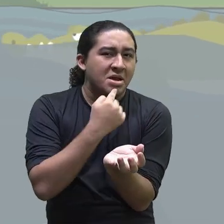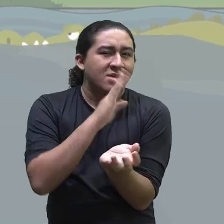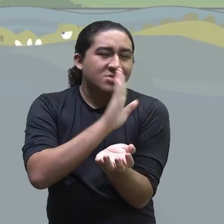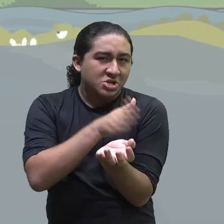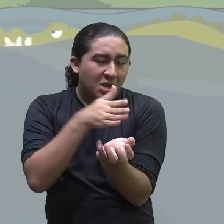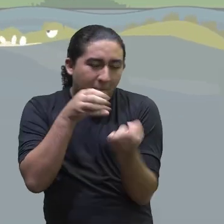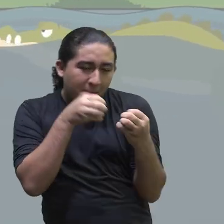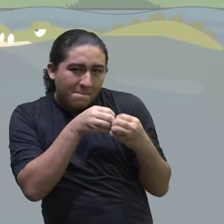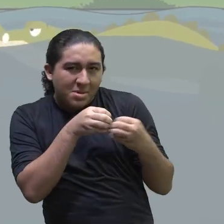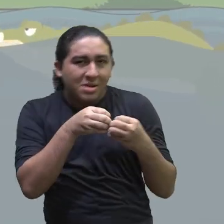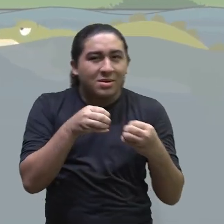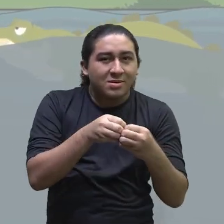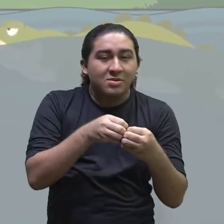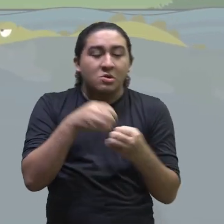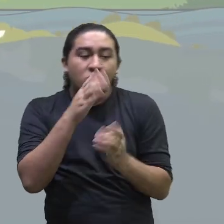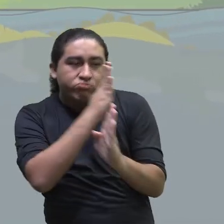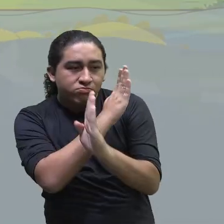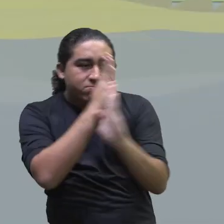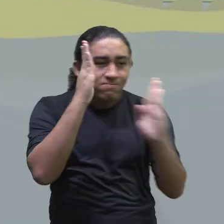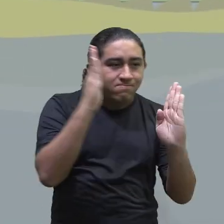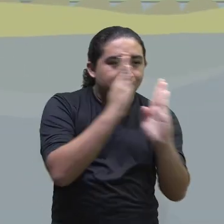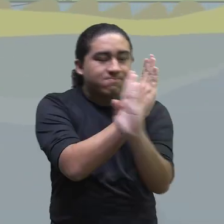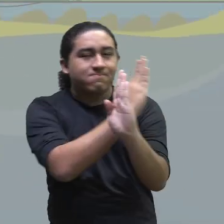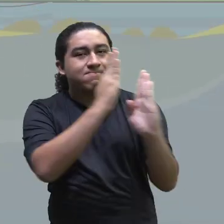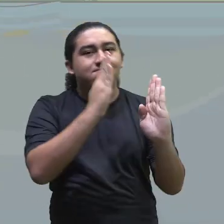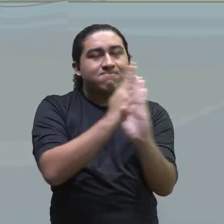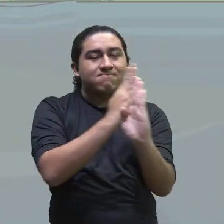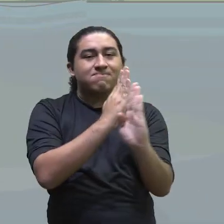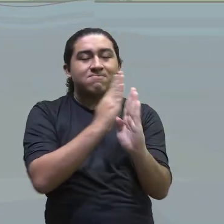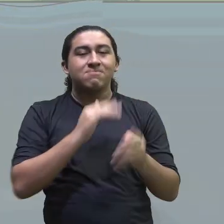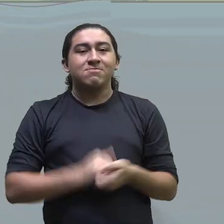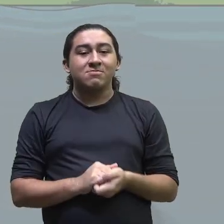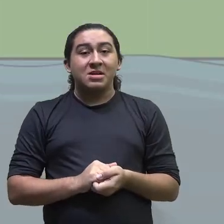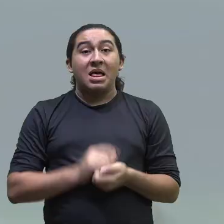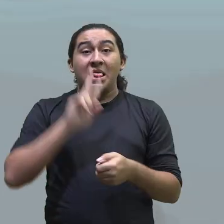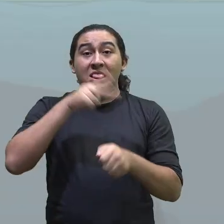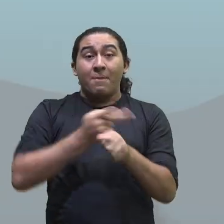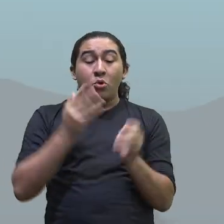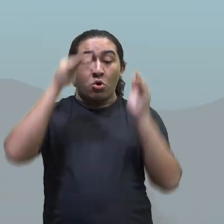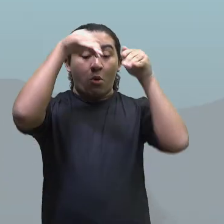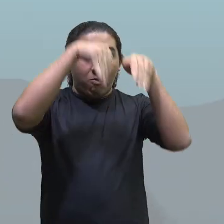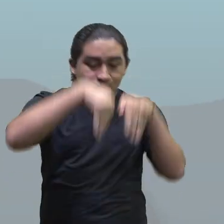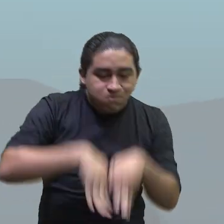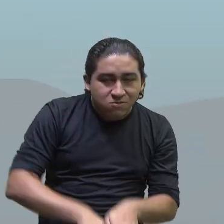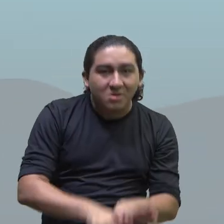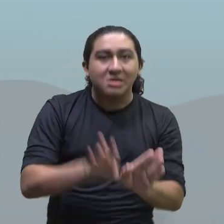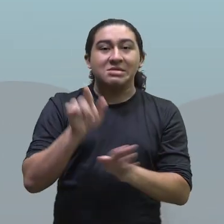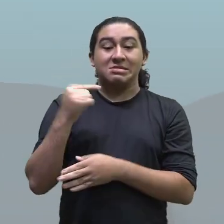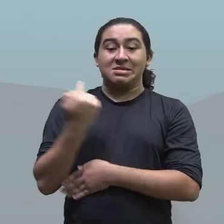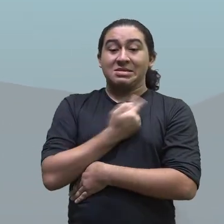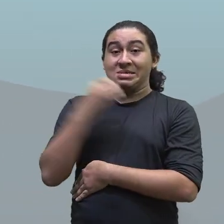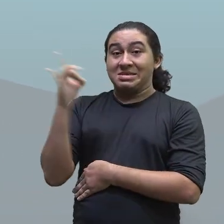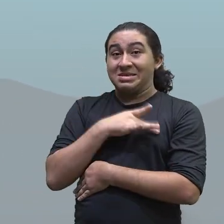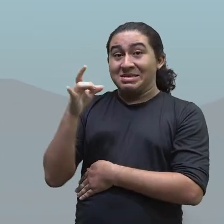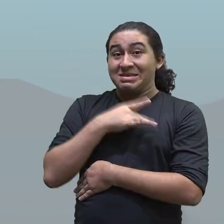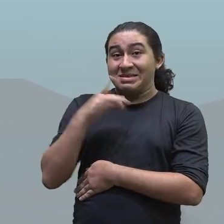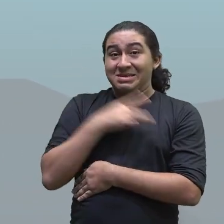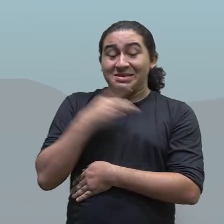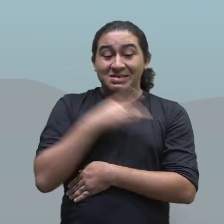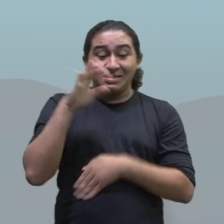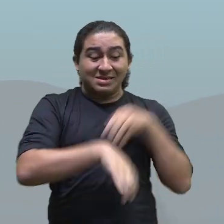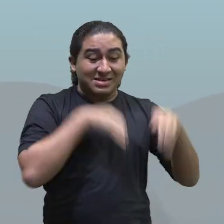nós, aproximando-se cada vez mais e de repente mergulhou, que aumentou nosso medo e quadruplicou nossa